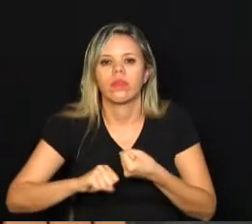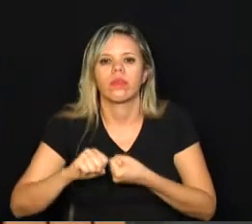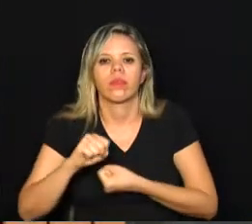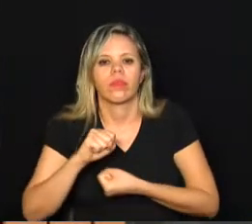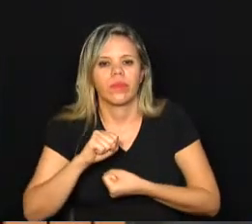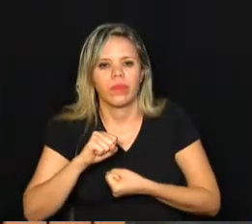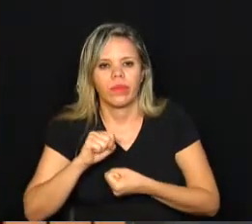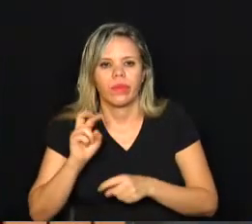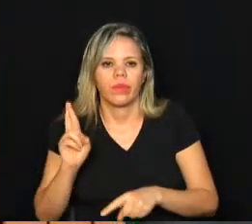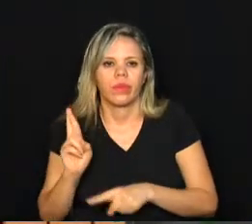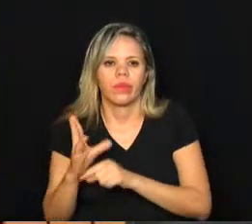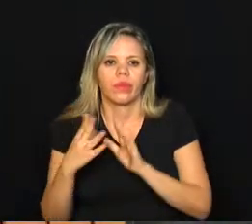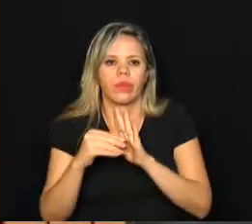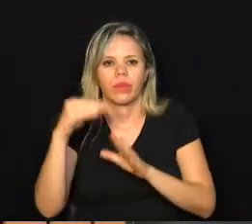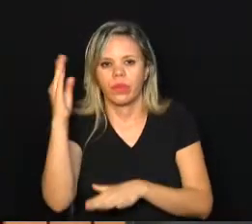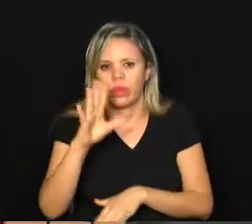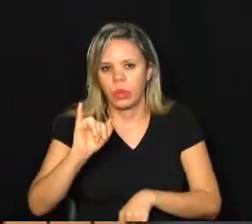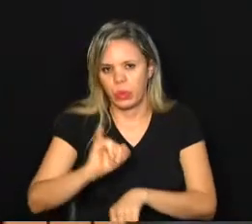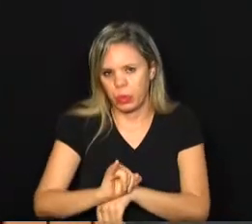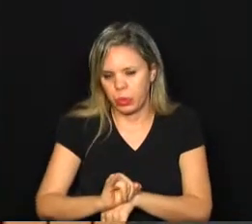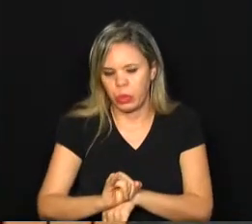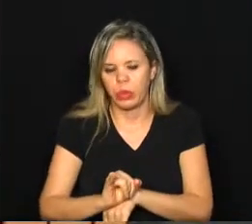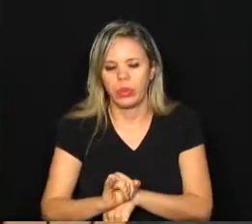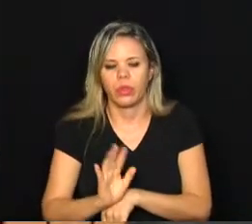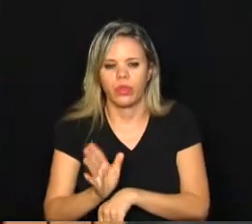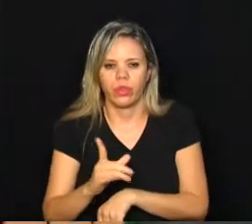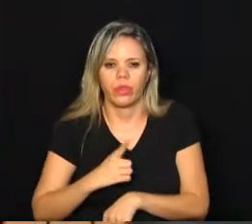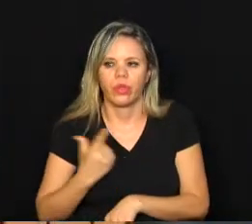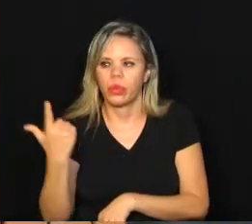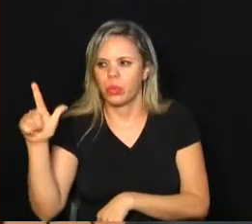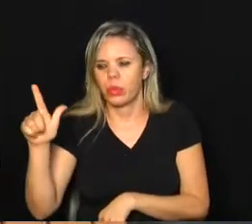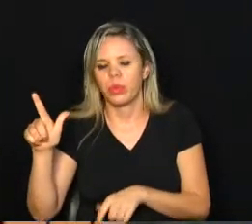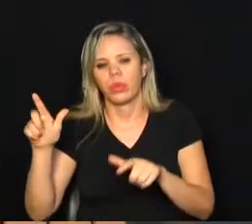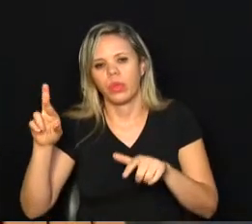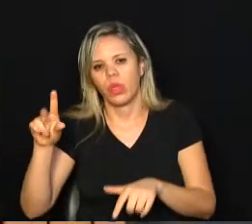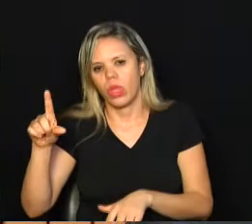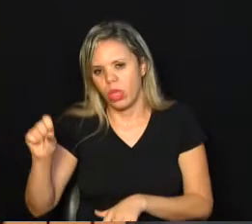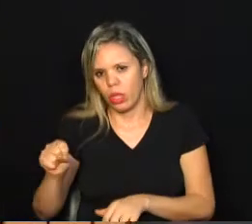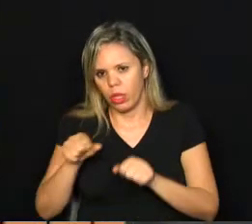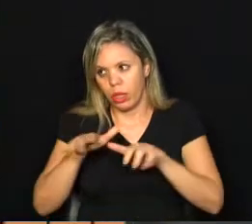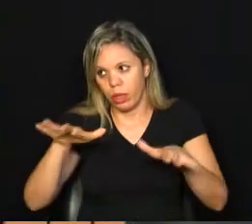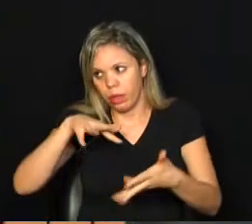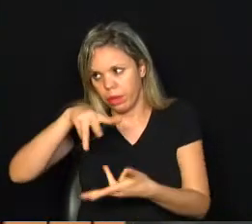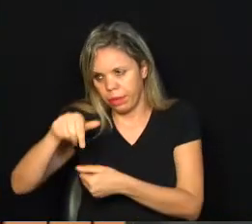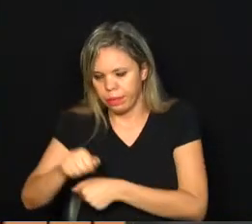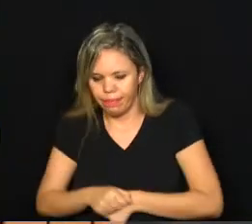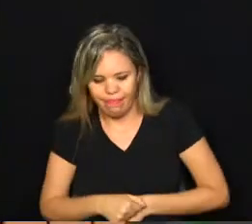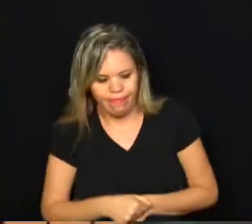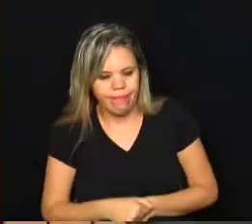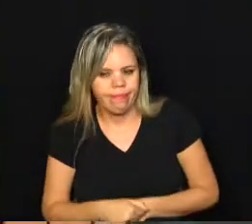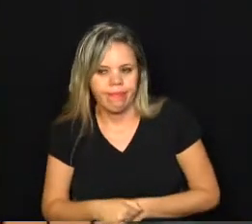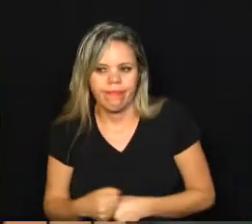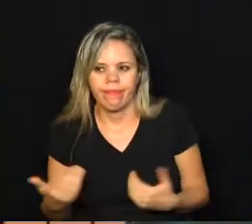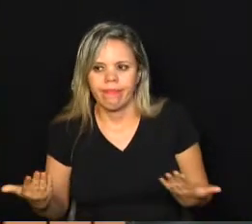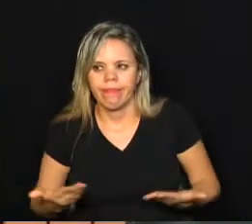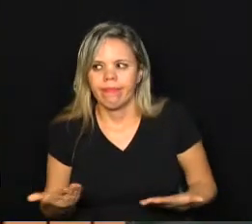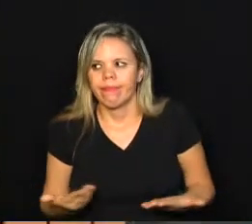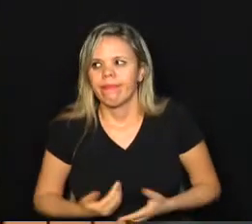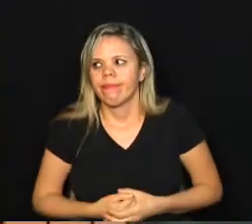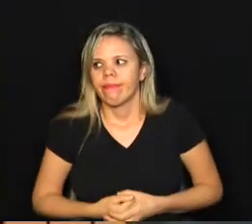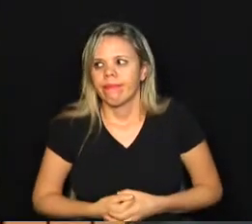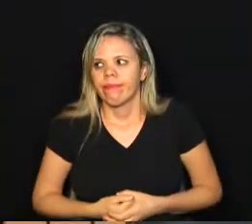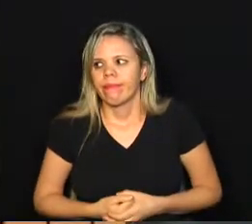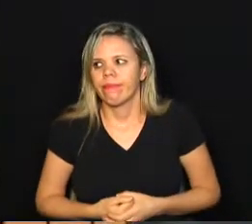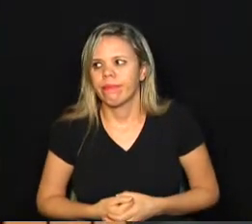ser uma referência nacional e internacional, como já existem outros RIDs espalhados pelo mundo. Hoje, isso é